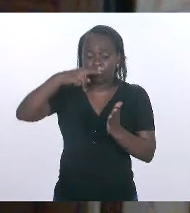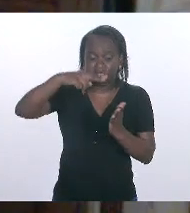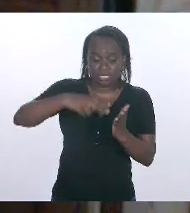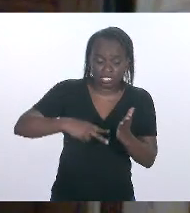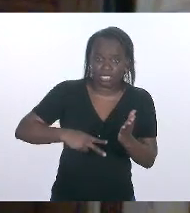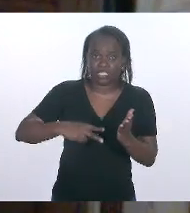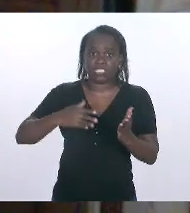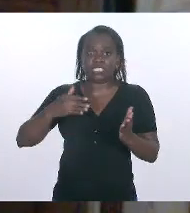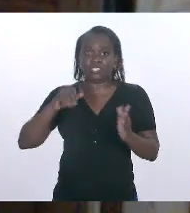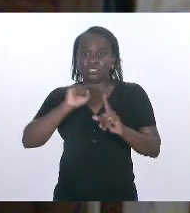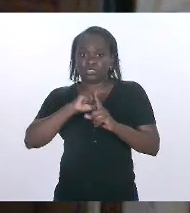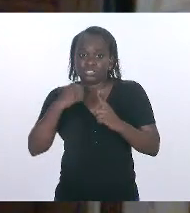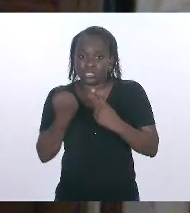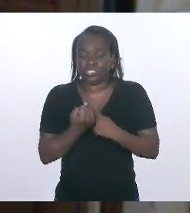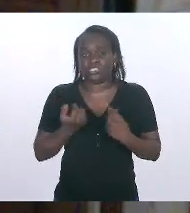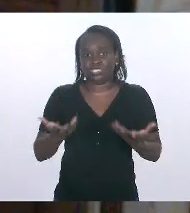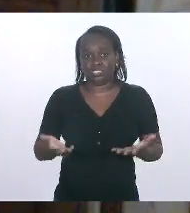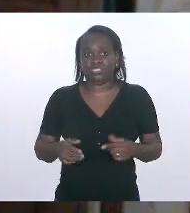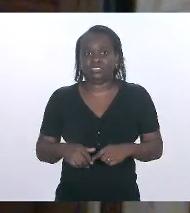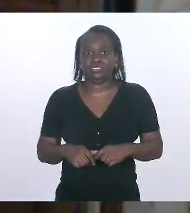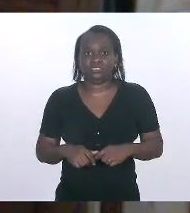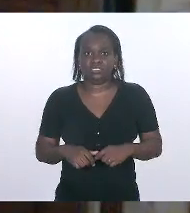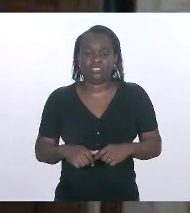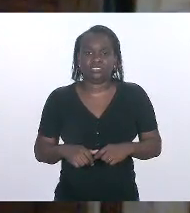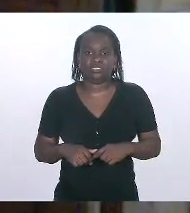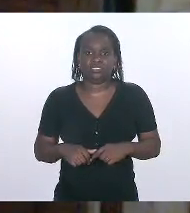leitura sociológica.